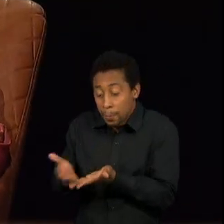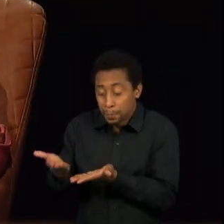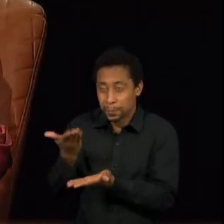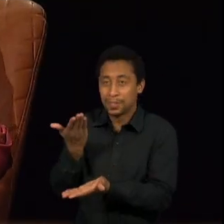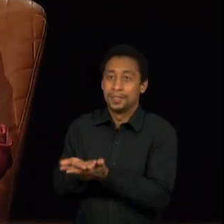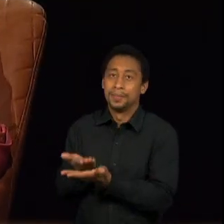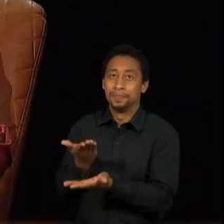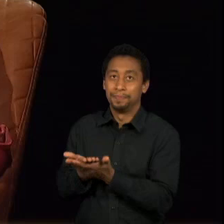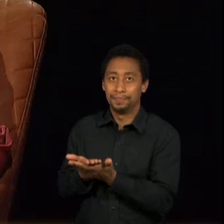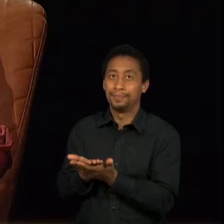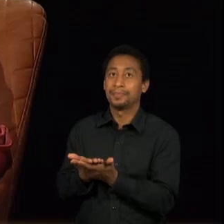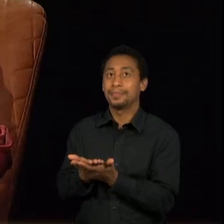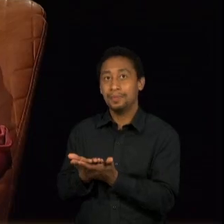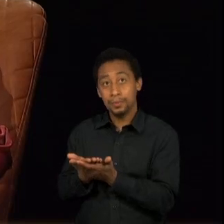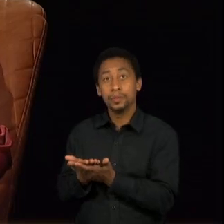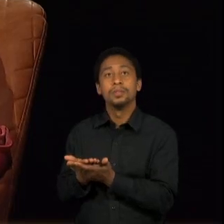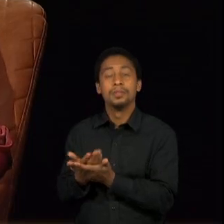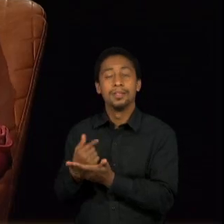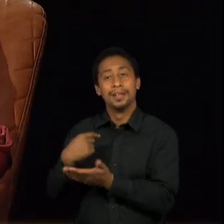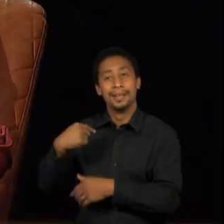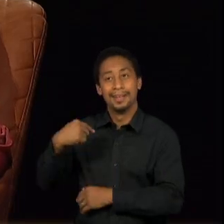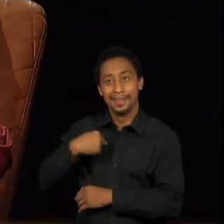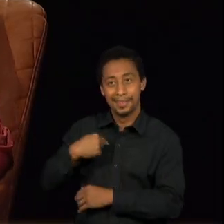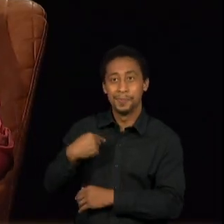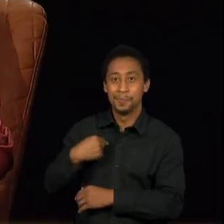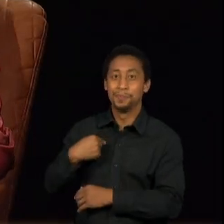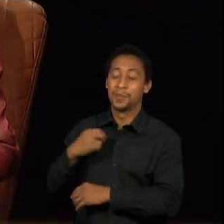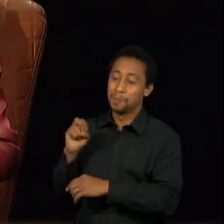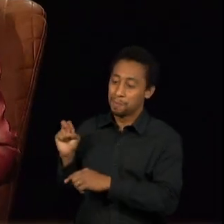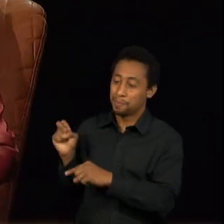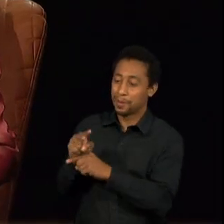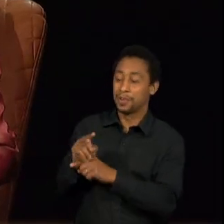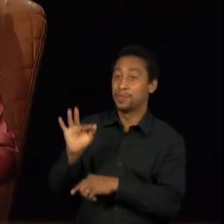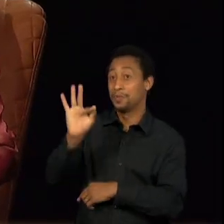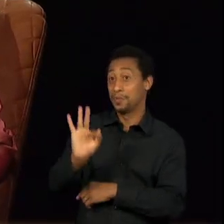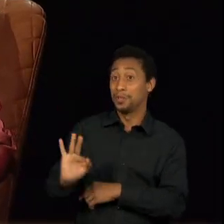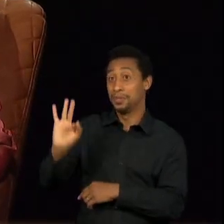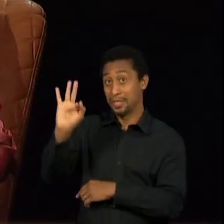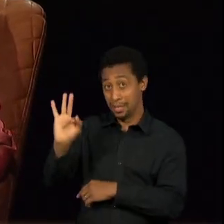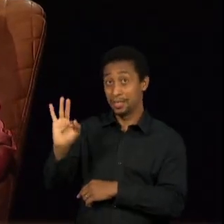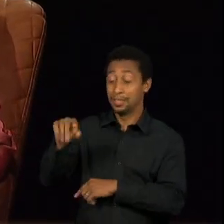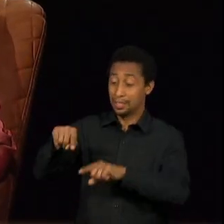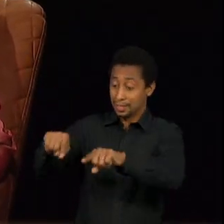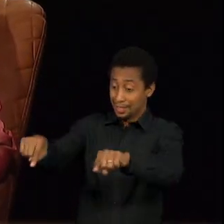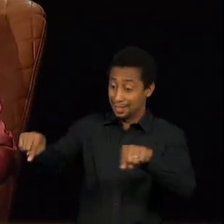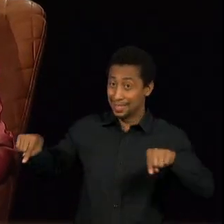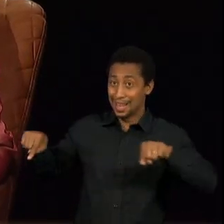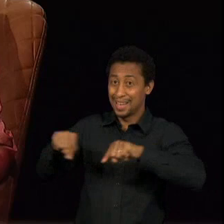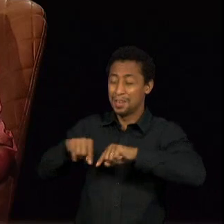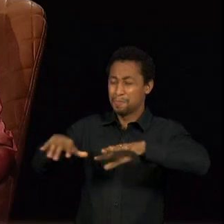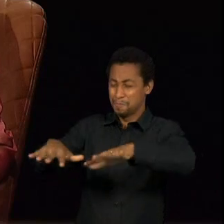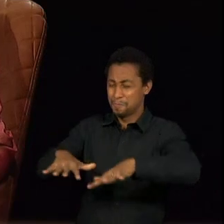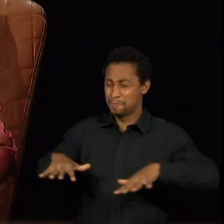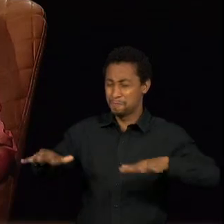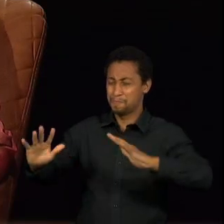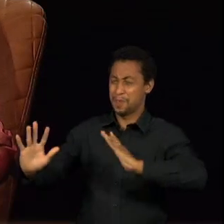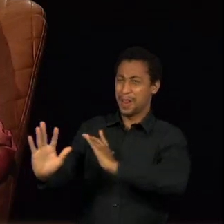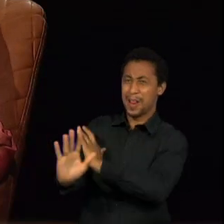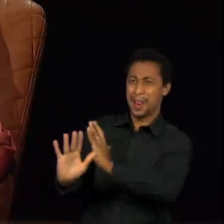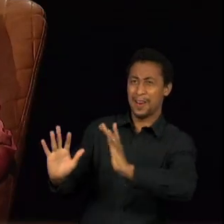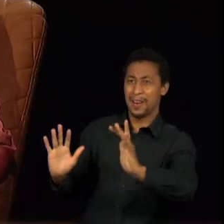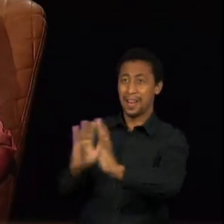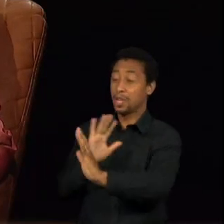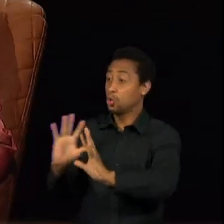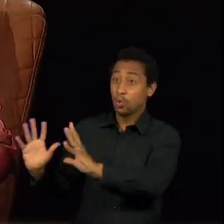né? E aí eu entro na faculdade, no salão, onde estavam várias pessoas que ficaram amigas até hoje,